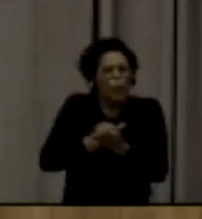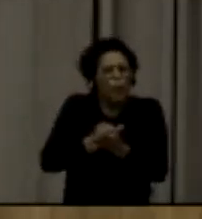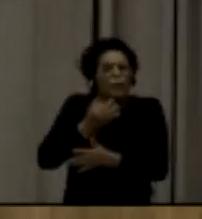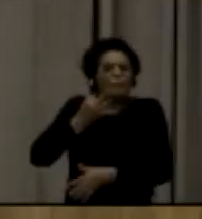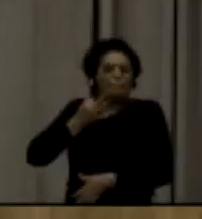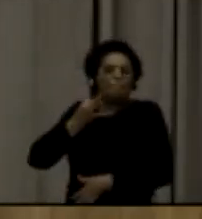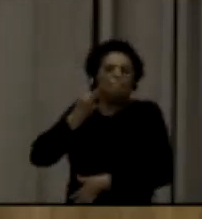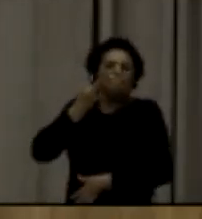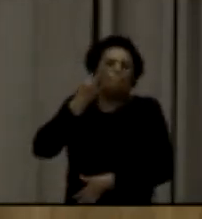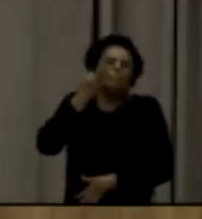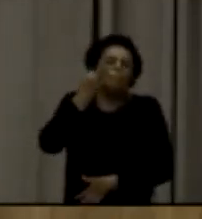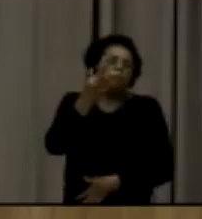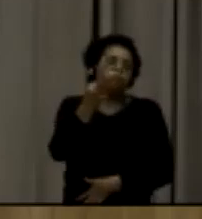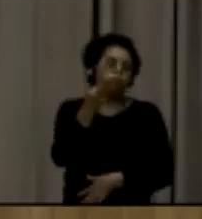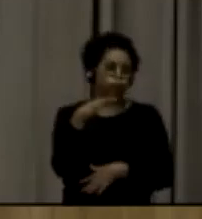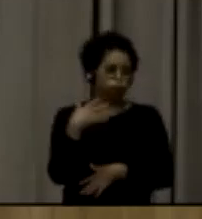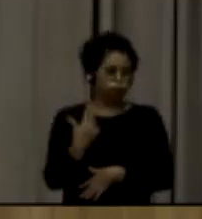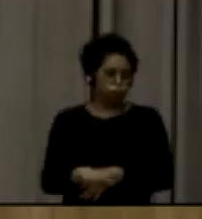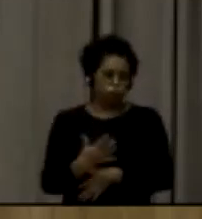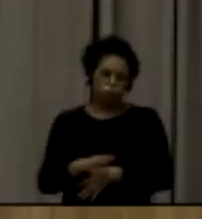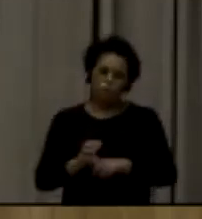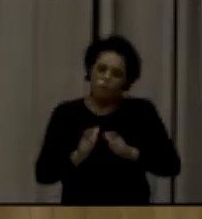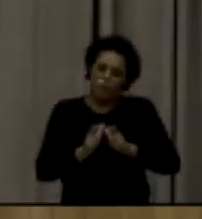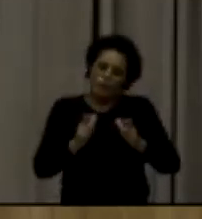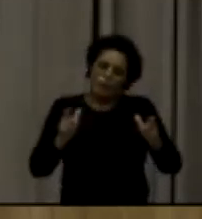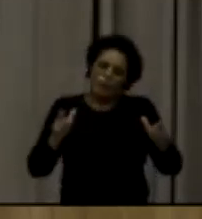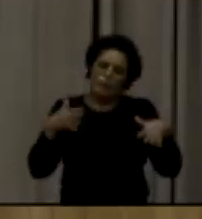frente, muito à frente, porque